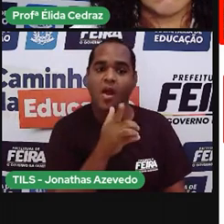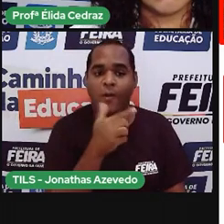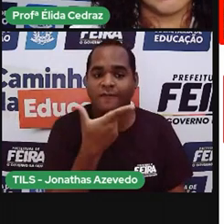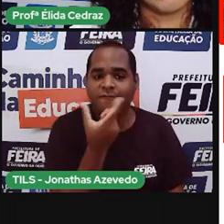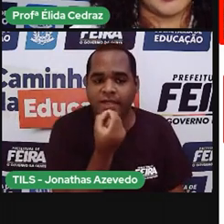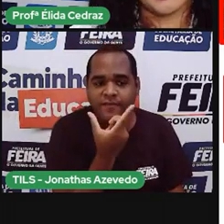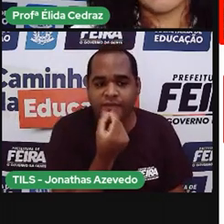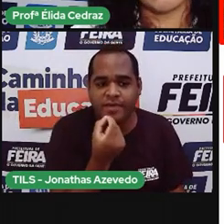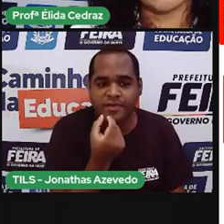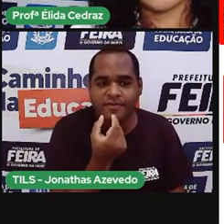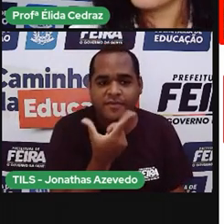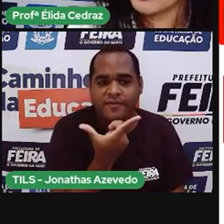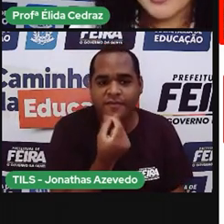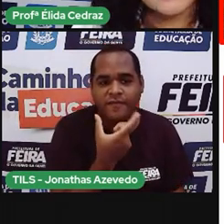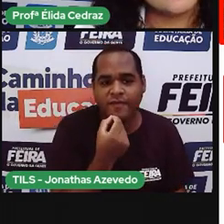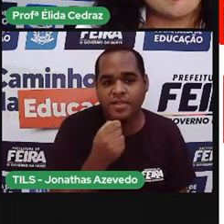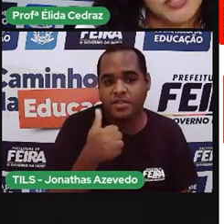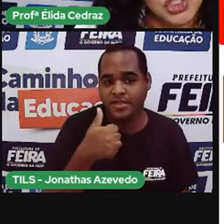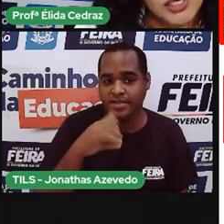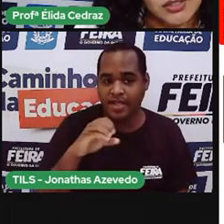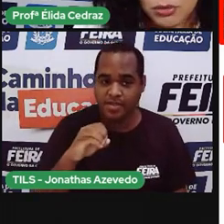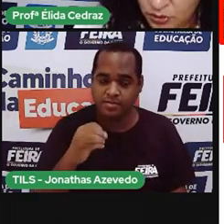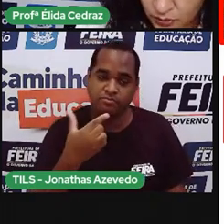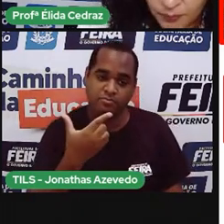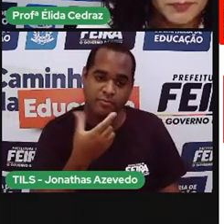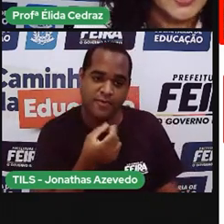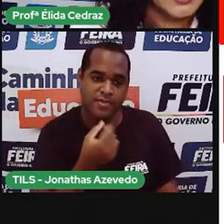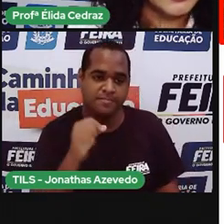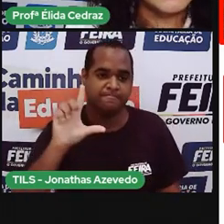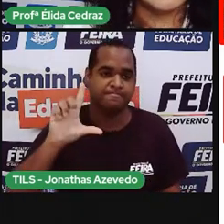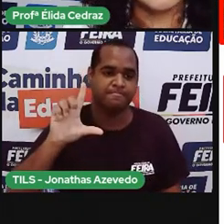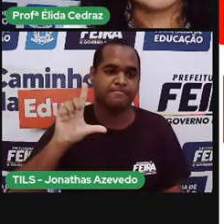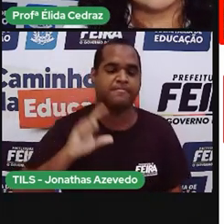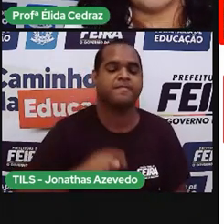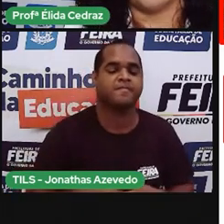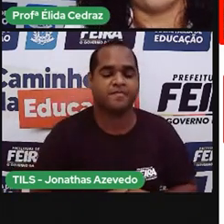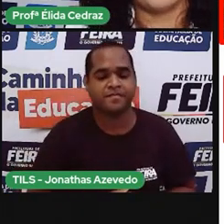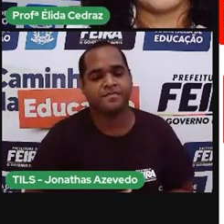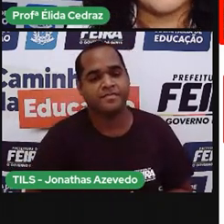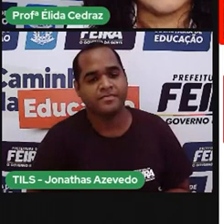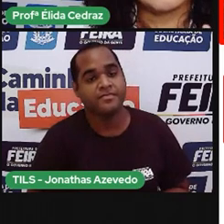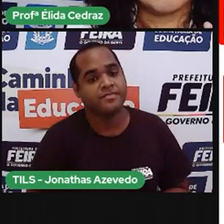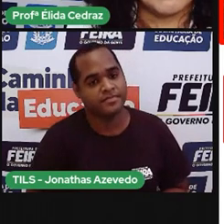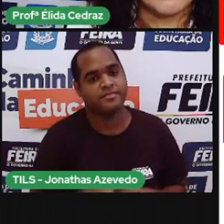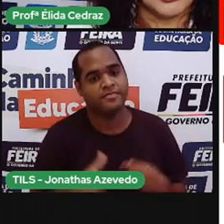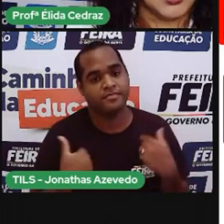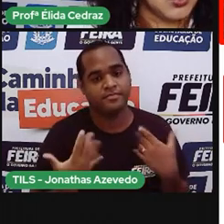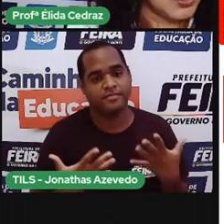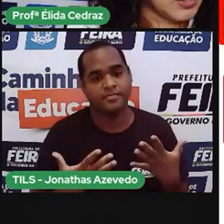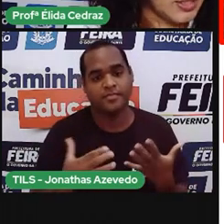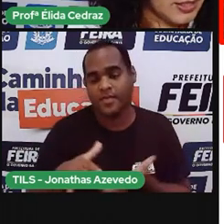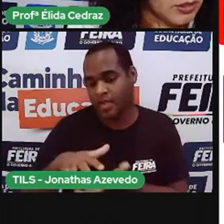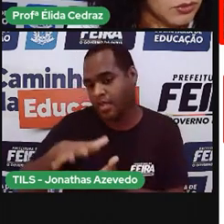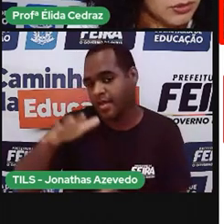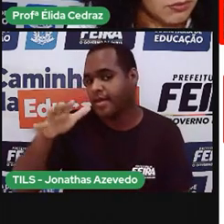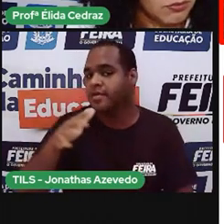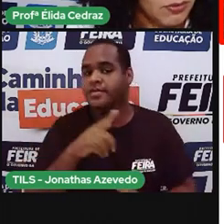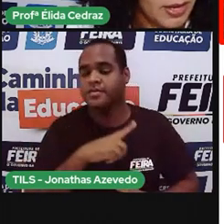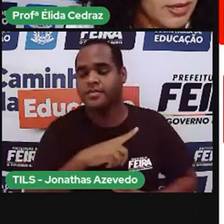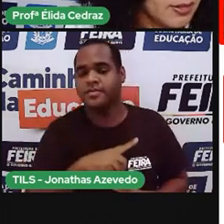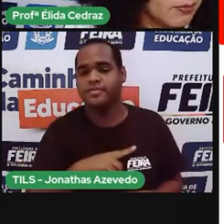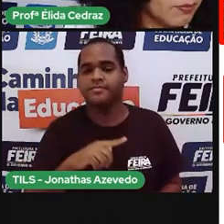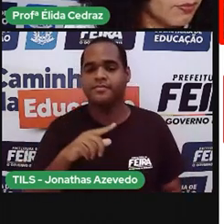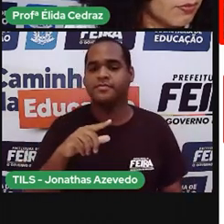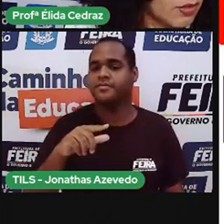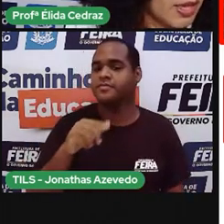de 10, tem de 10 e tem de 20 litros. Então, as embalagens dos líquidos